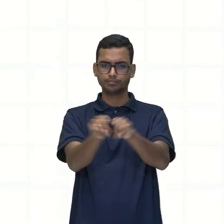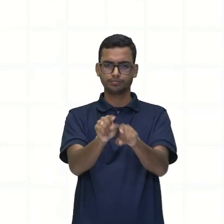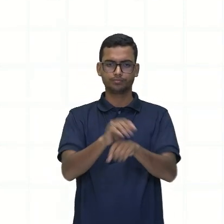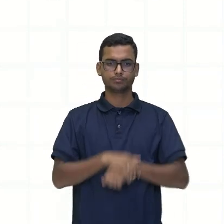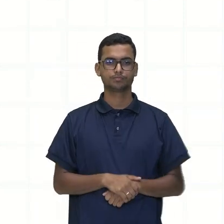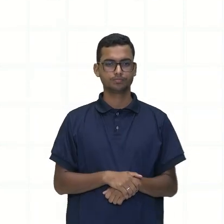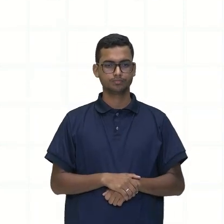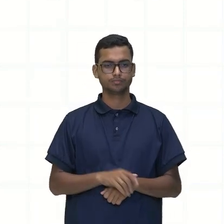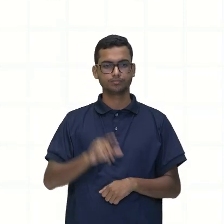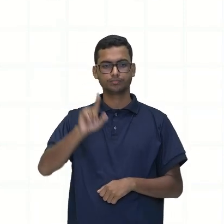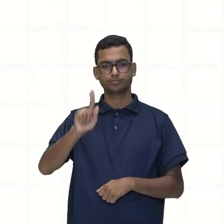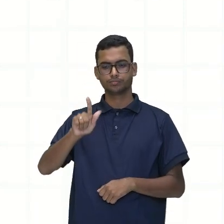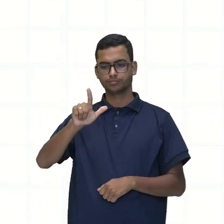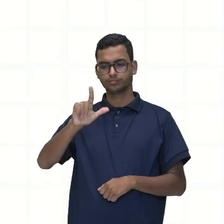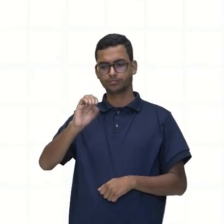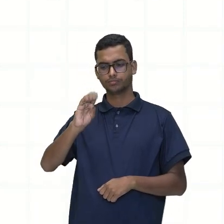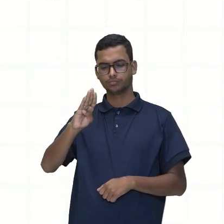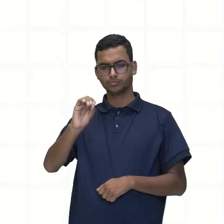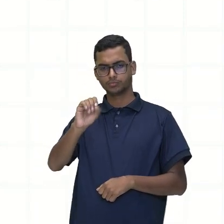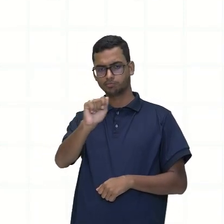Global Network.